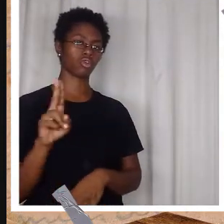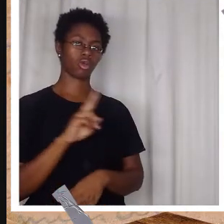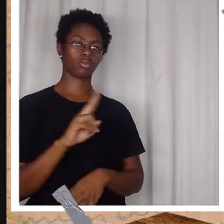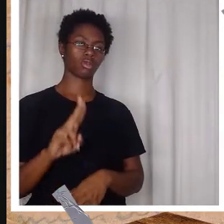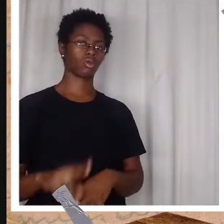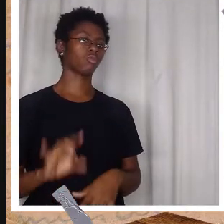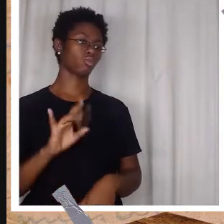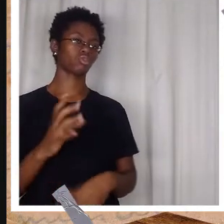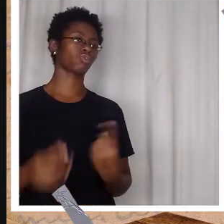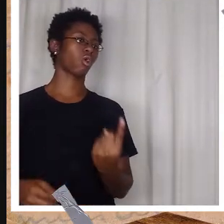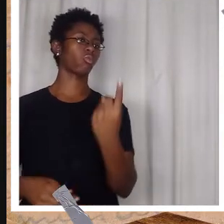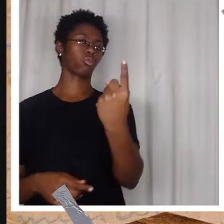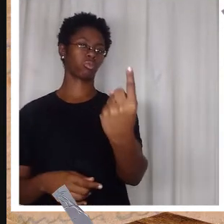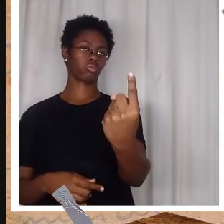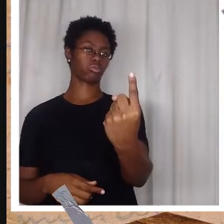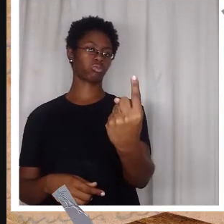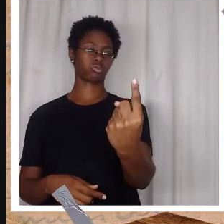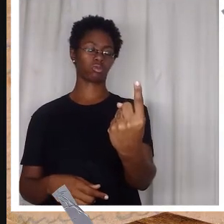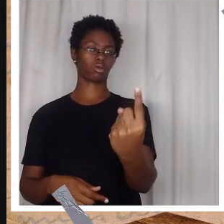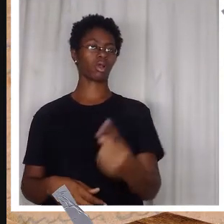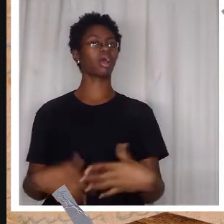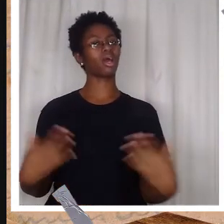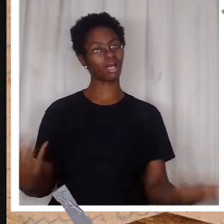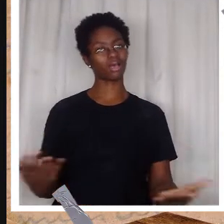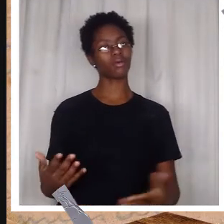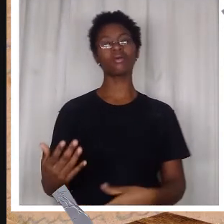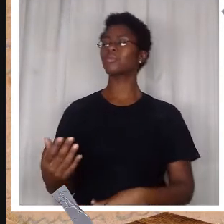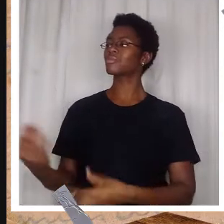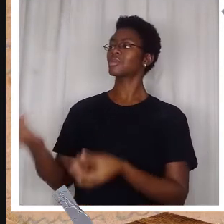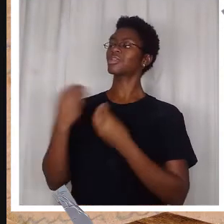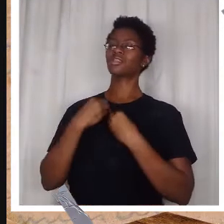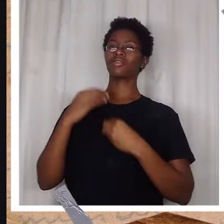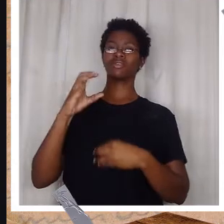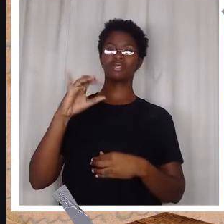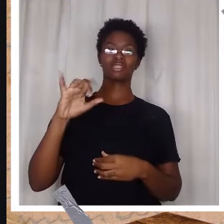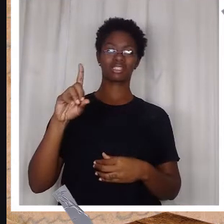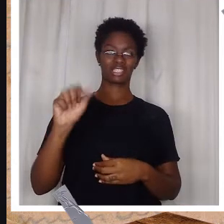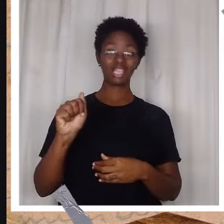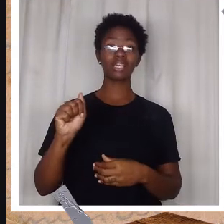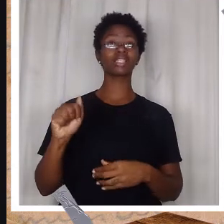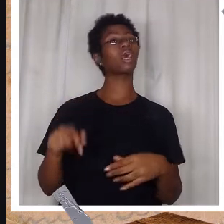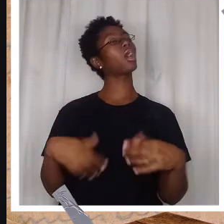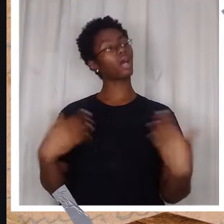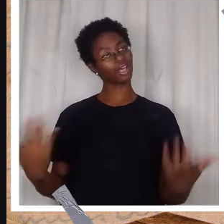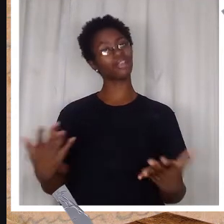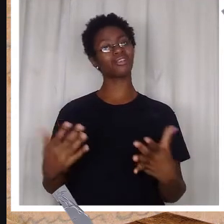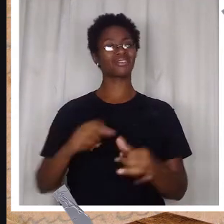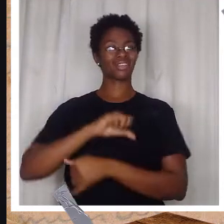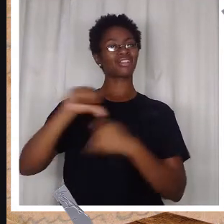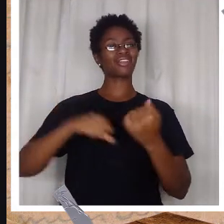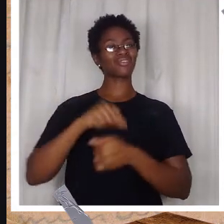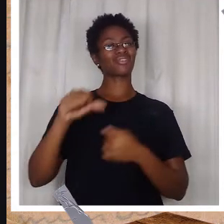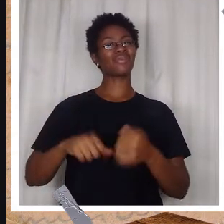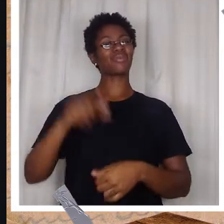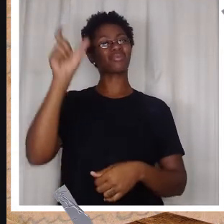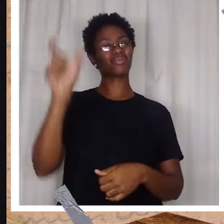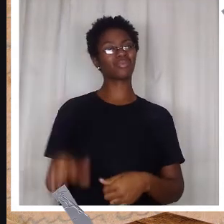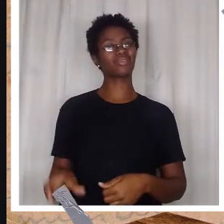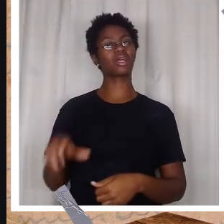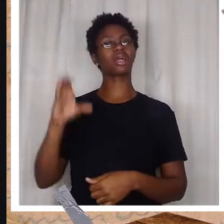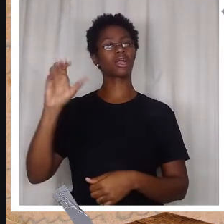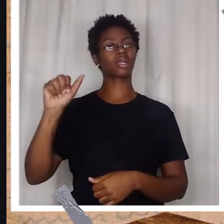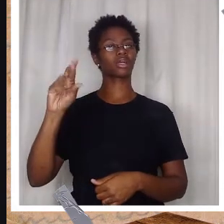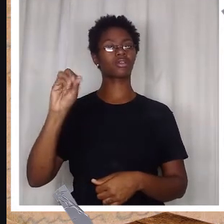nome. E chegou a Cida e virou a nossa Carolina. Quando você nos